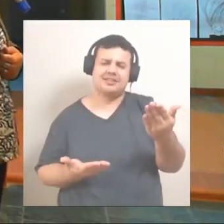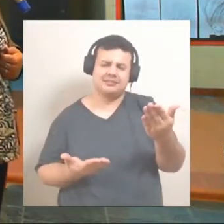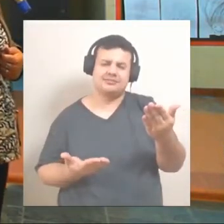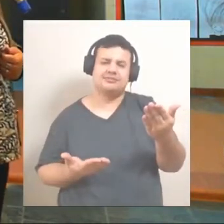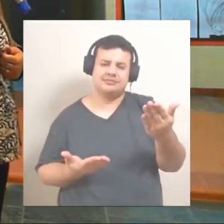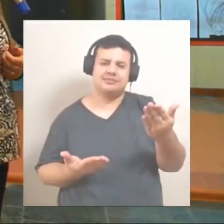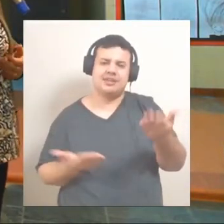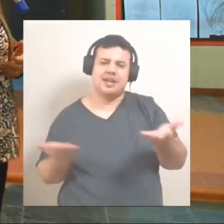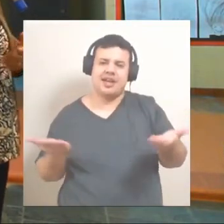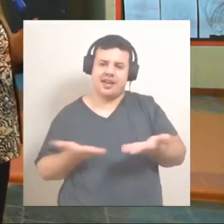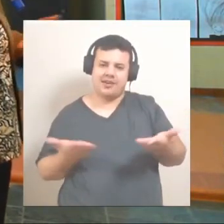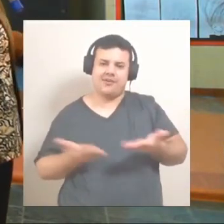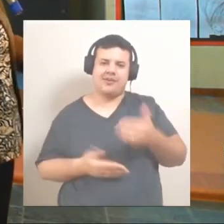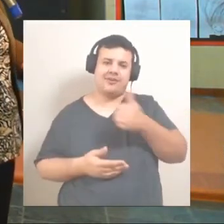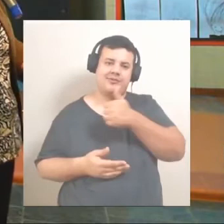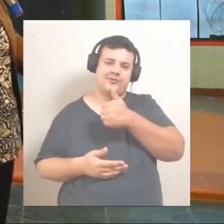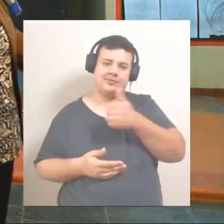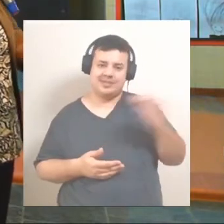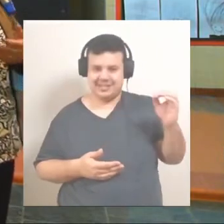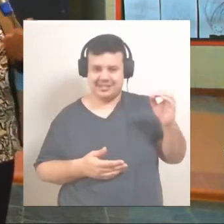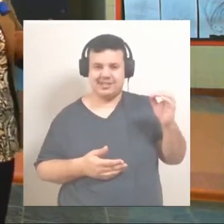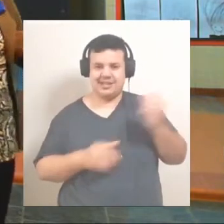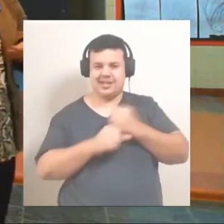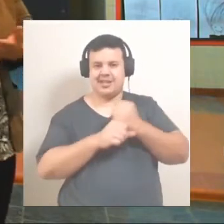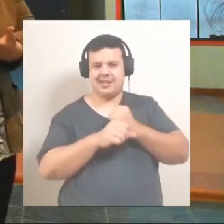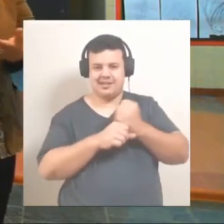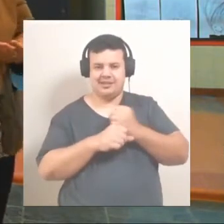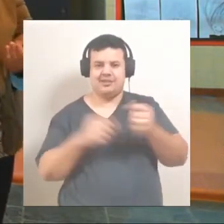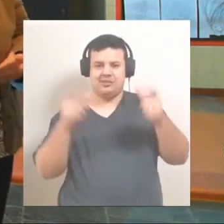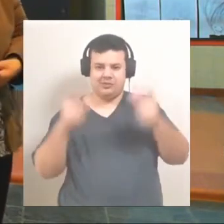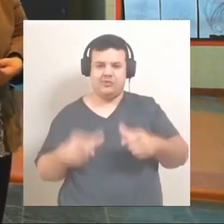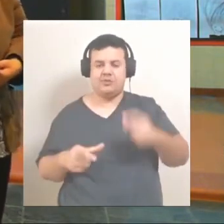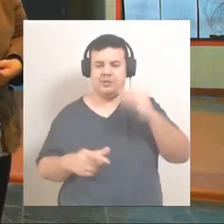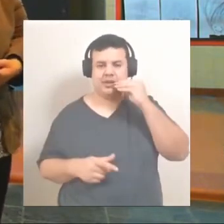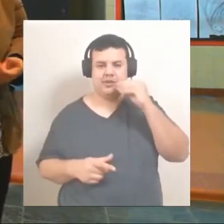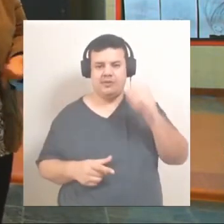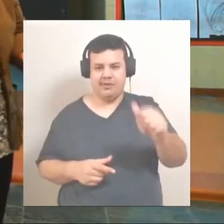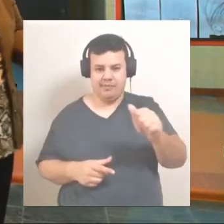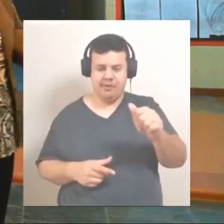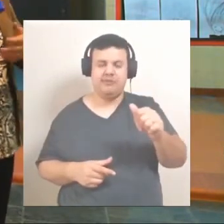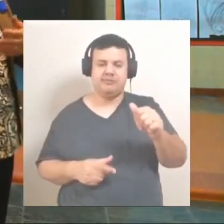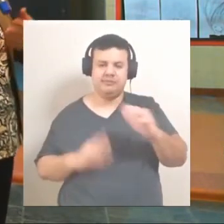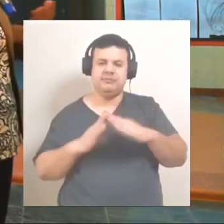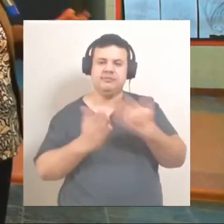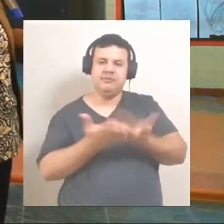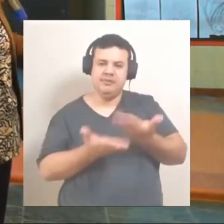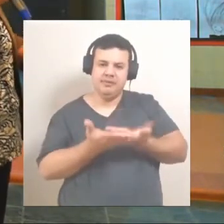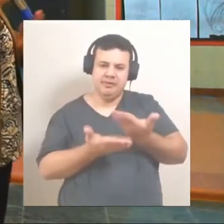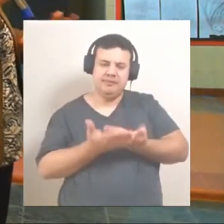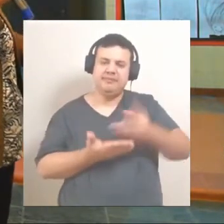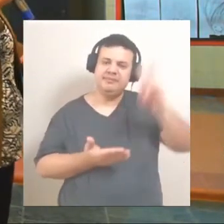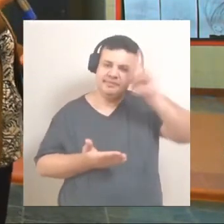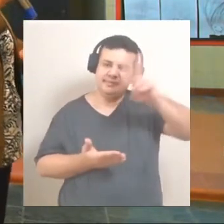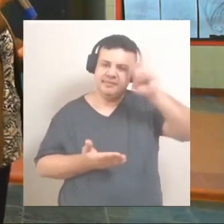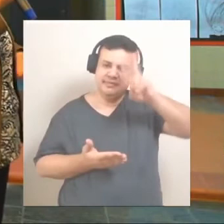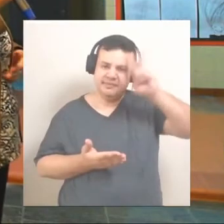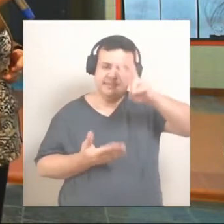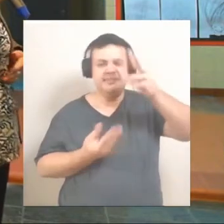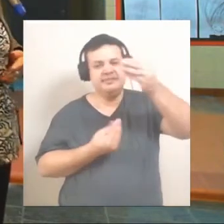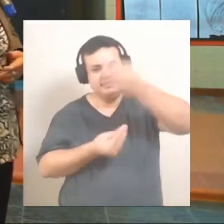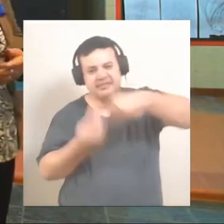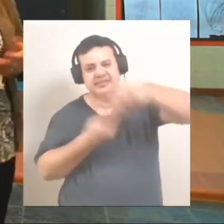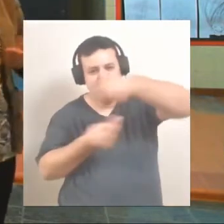bairro do Limão, é o colégio, né, como disse a nossa diretora, as histórias se